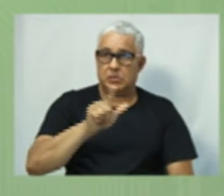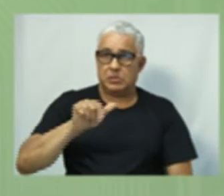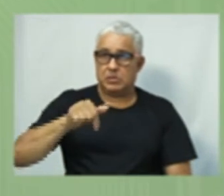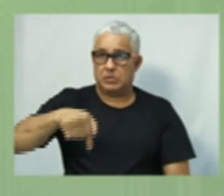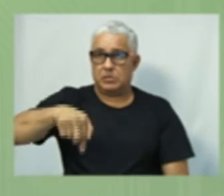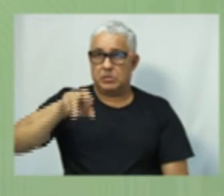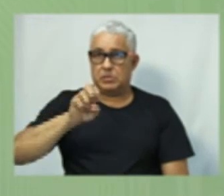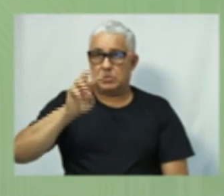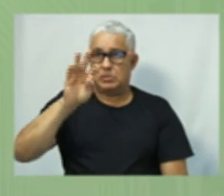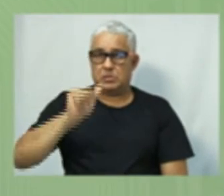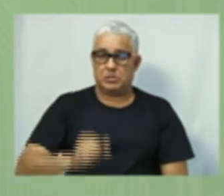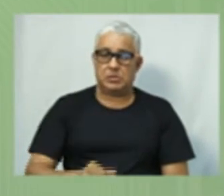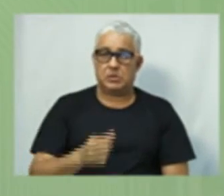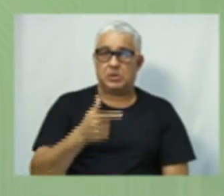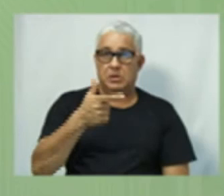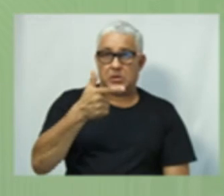pagamento?